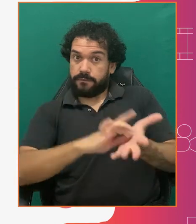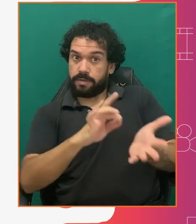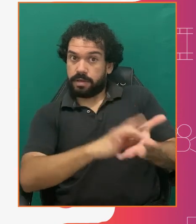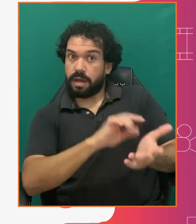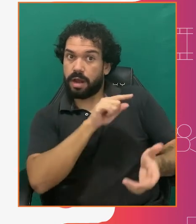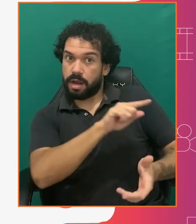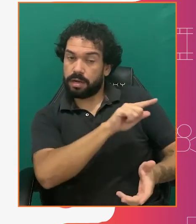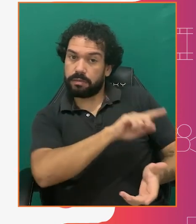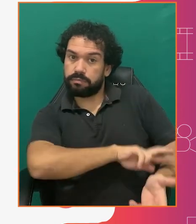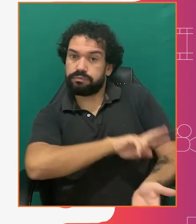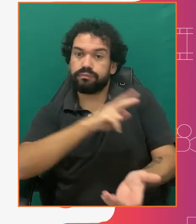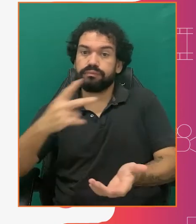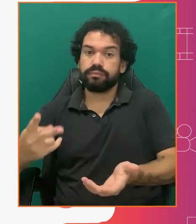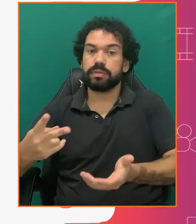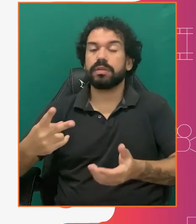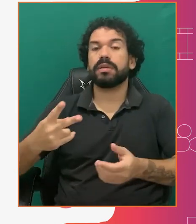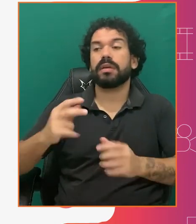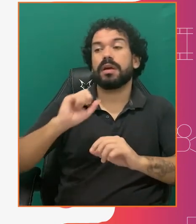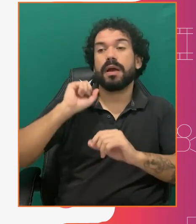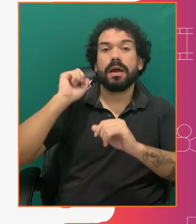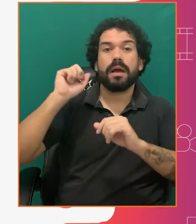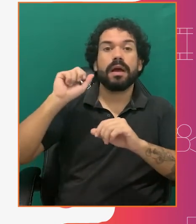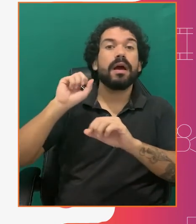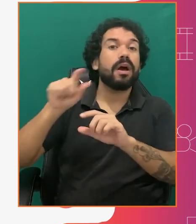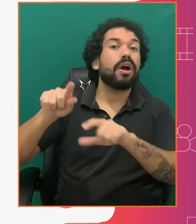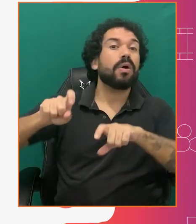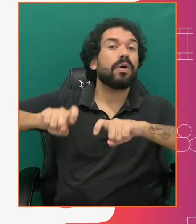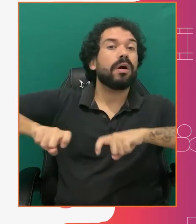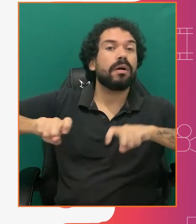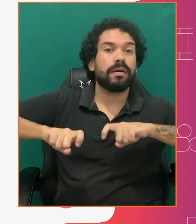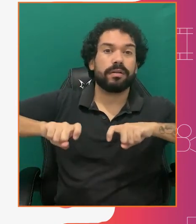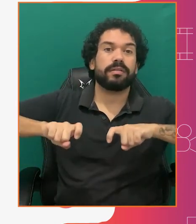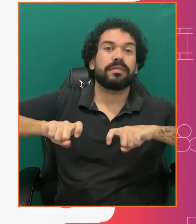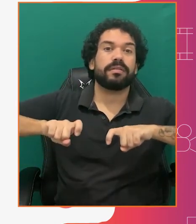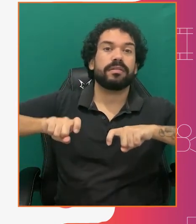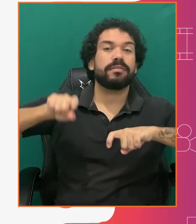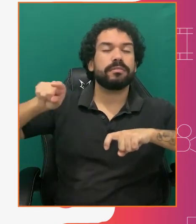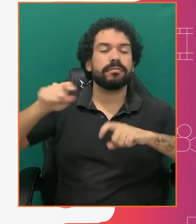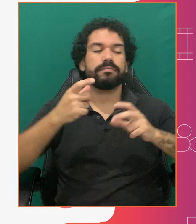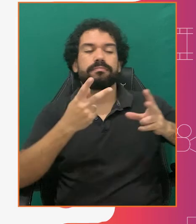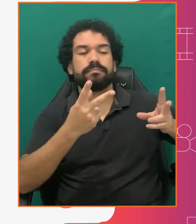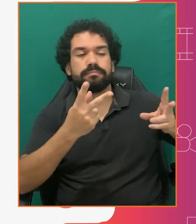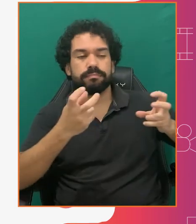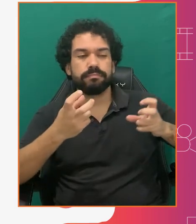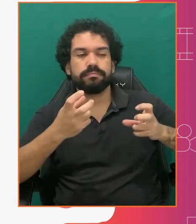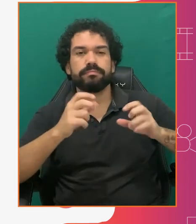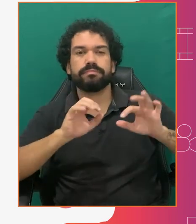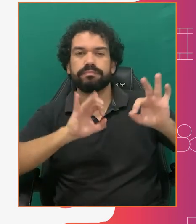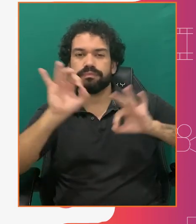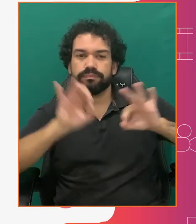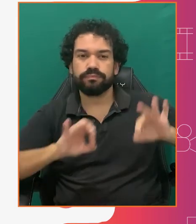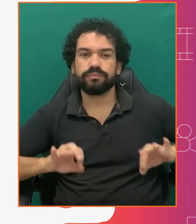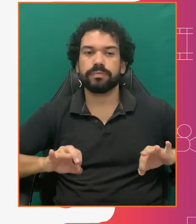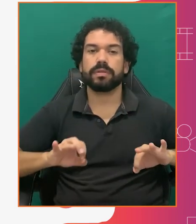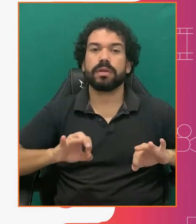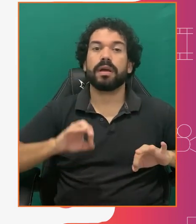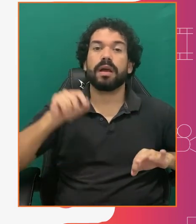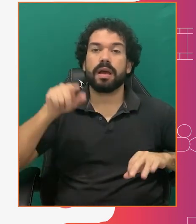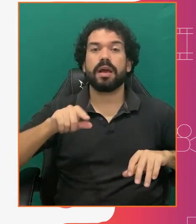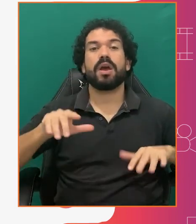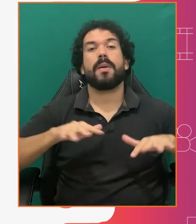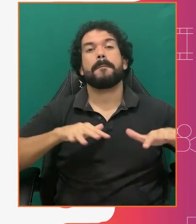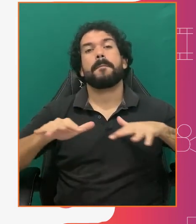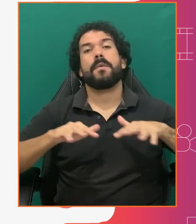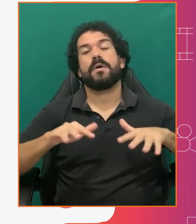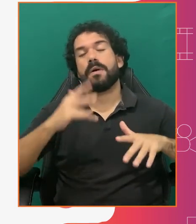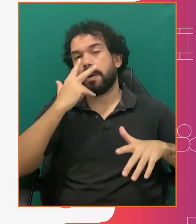está fazendo e envia esses dados para um computador que lê isso e lê como